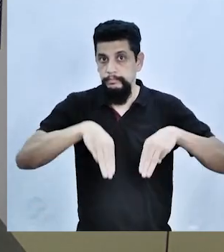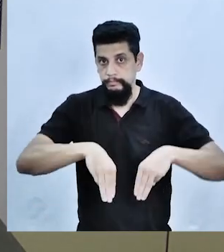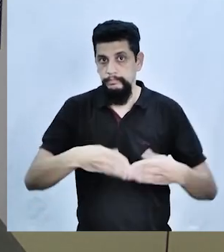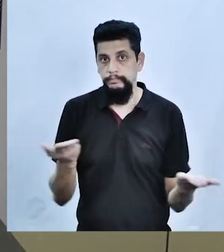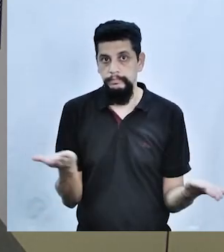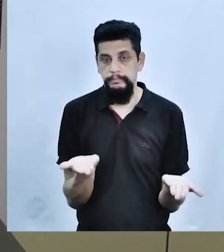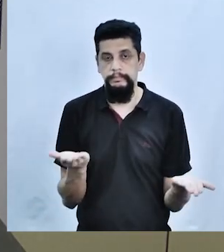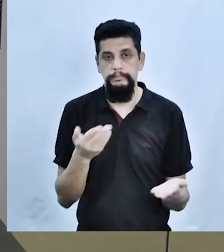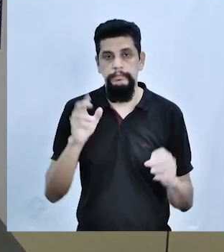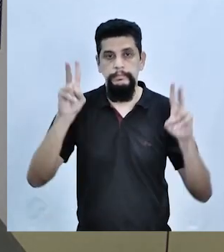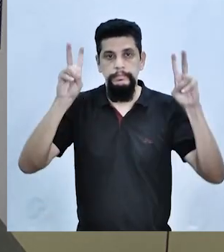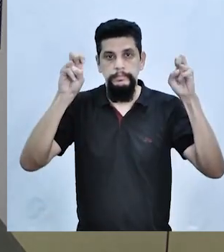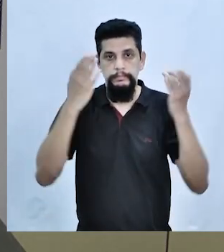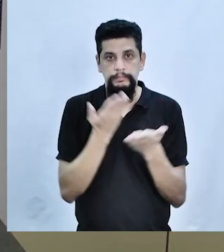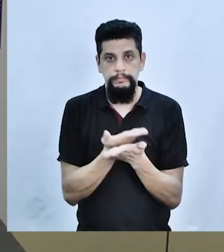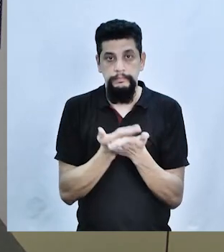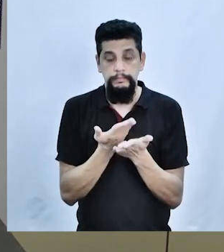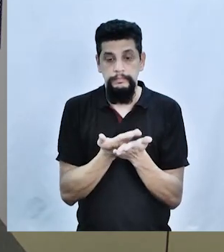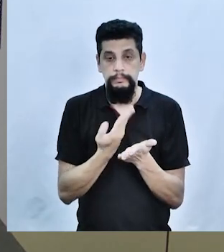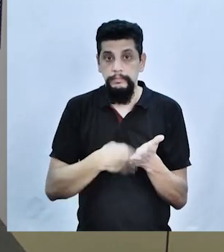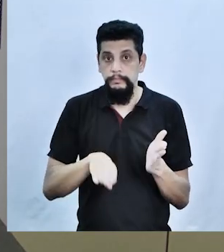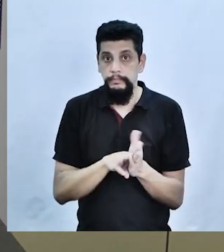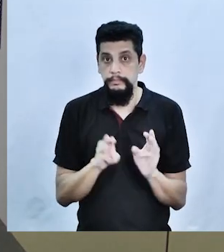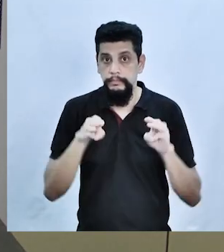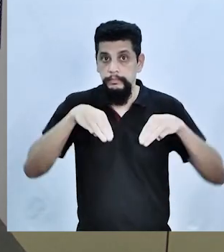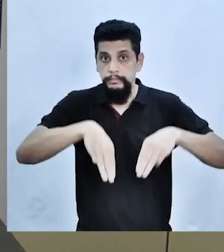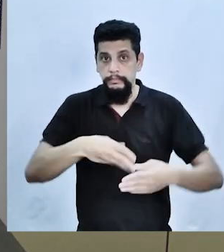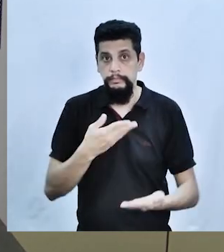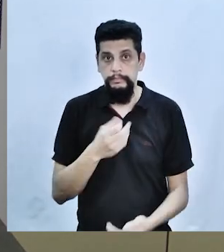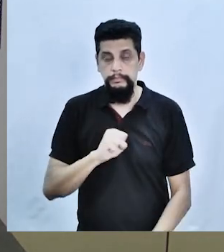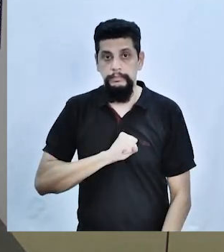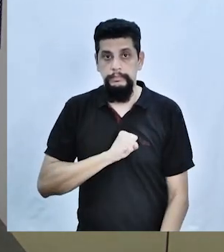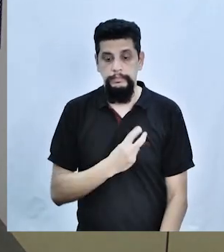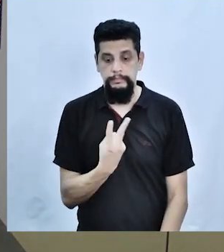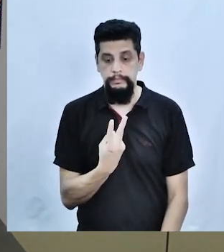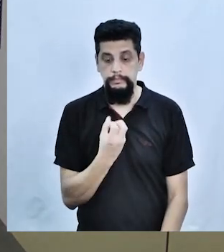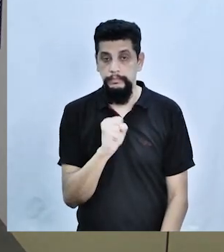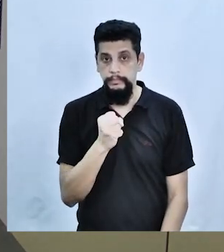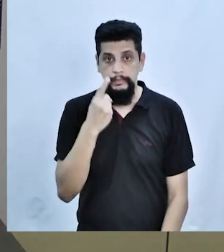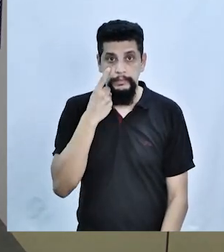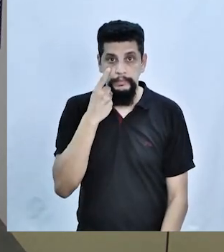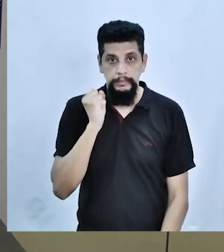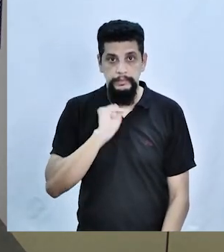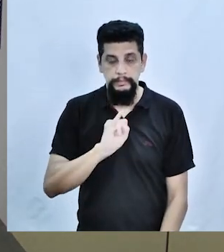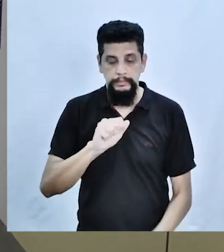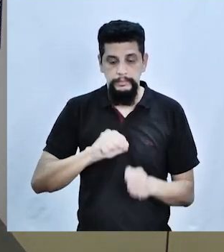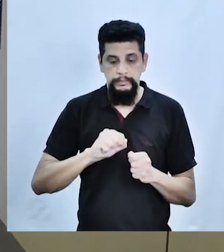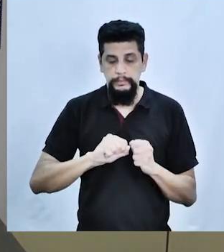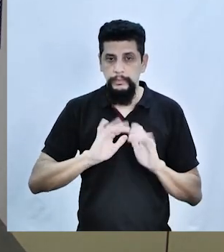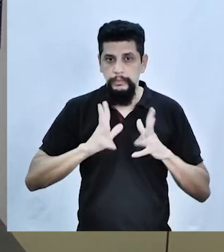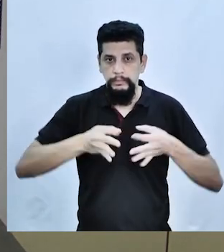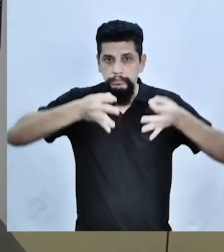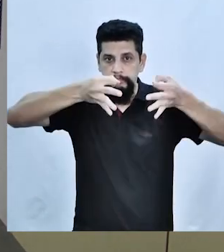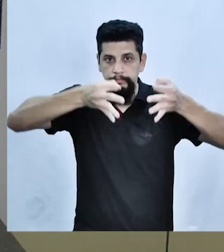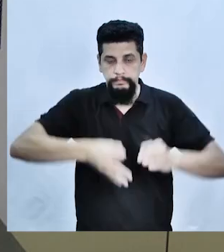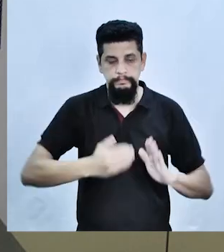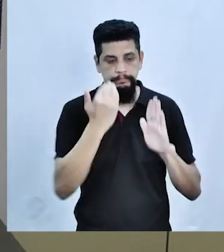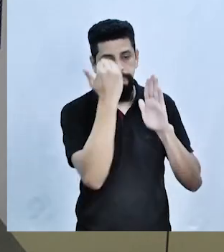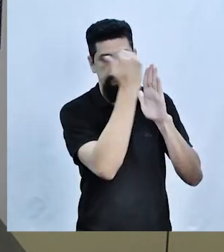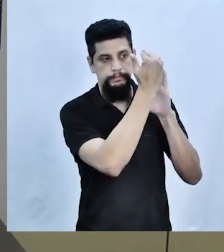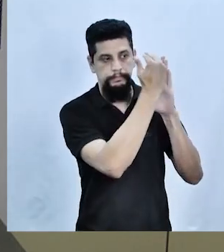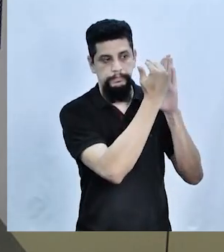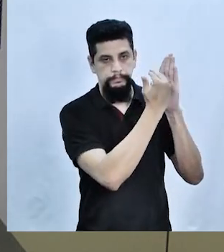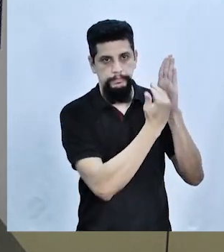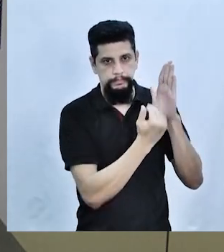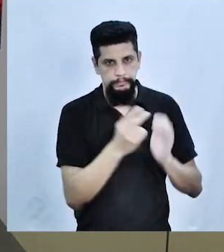esse foi o assunto da nossa aula de hoje. Isso mesmo. Chegando ao fim, então, da aula 28, vamos conferir se a gente fez tudo certinho lá